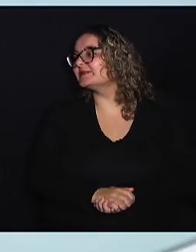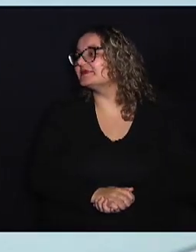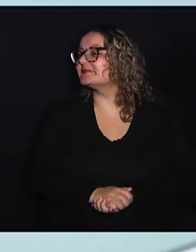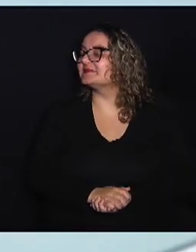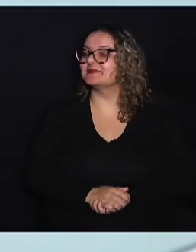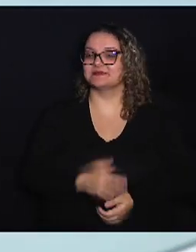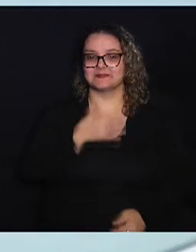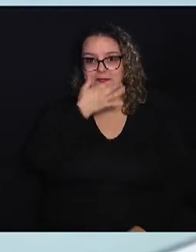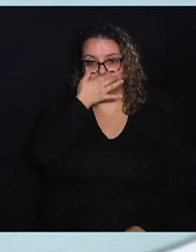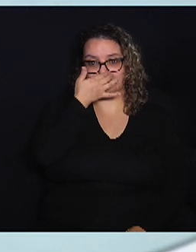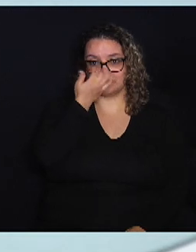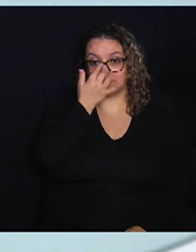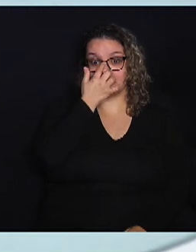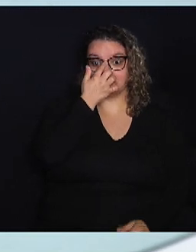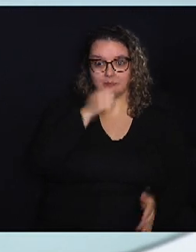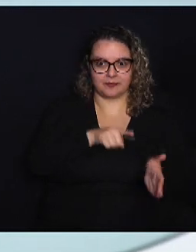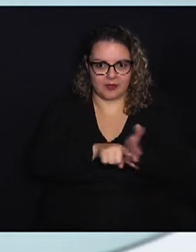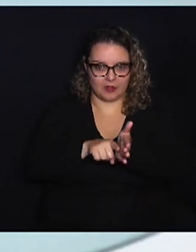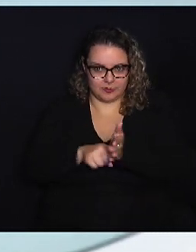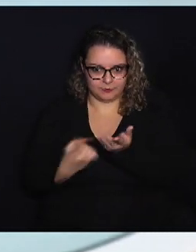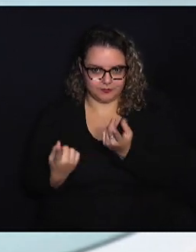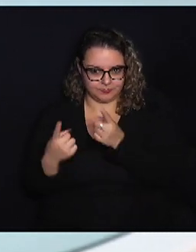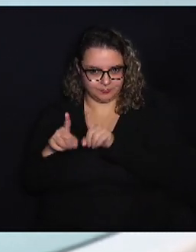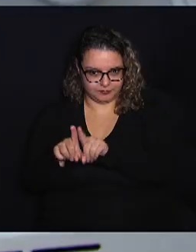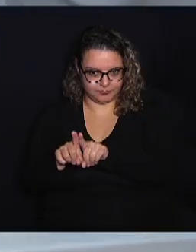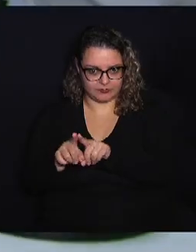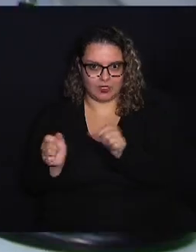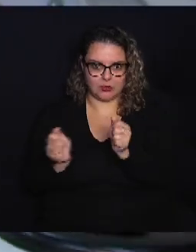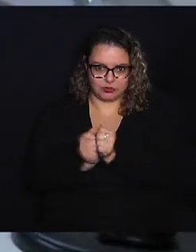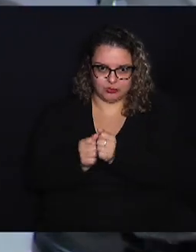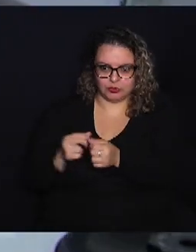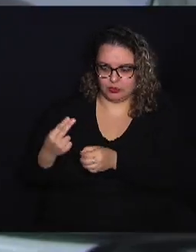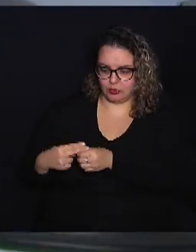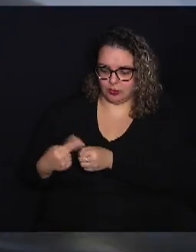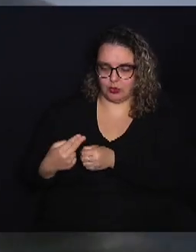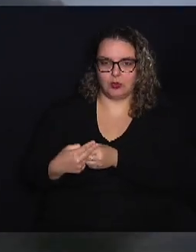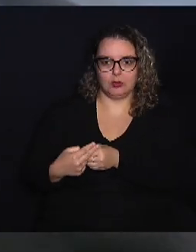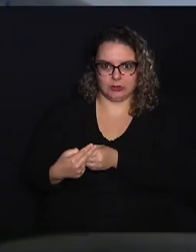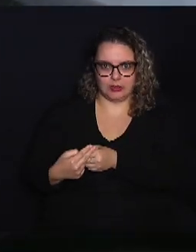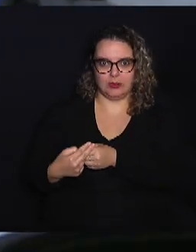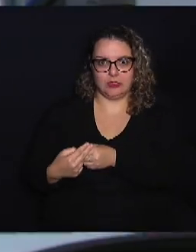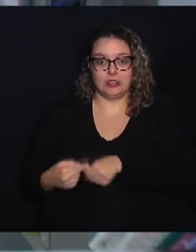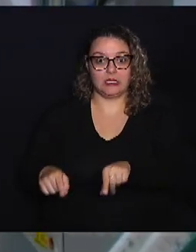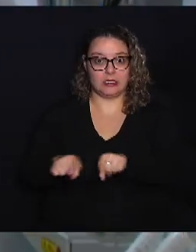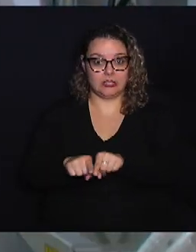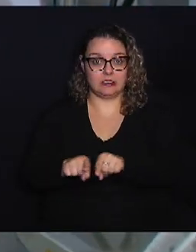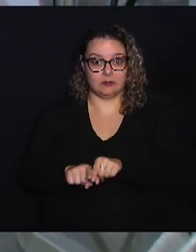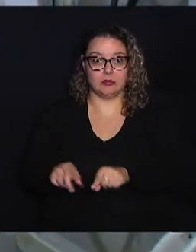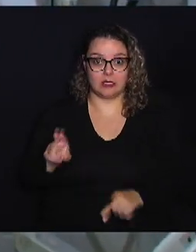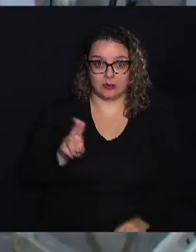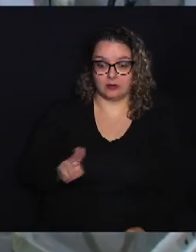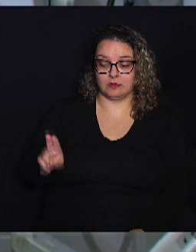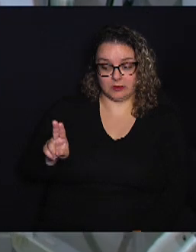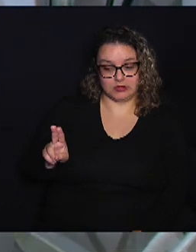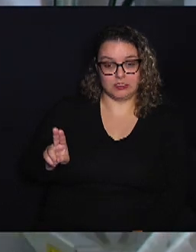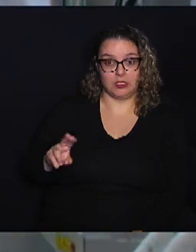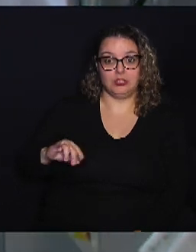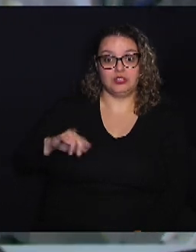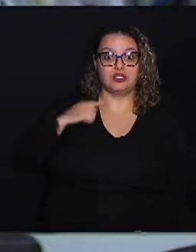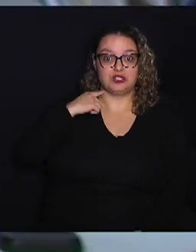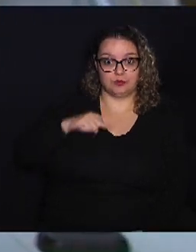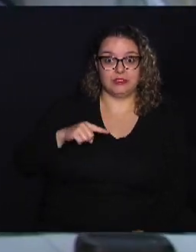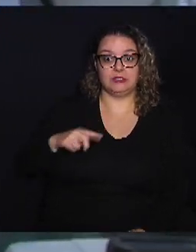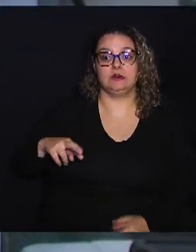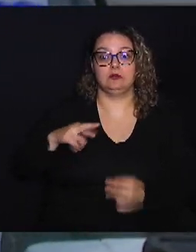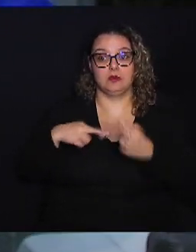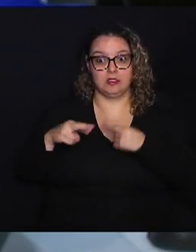Uma pesquisa realizada em parceria pela Unicamp e a Universidade Federal de Juiz de Fora comprovou haver uma relação